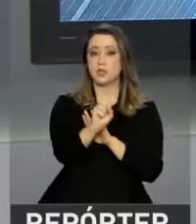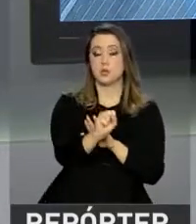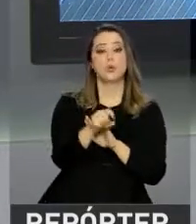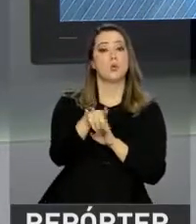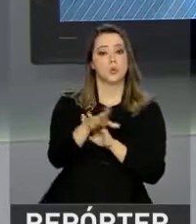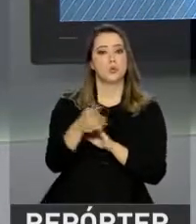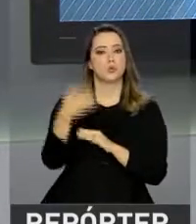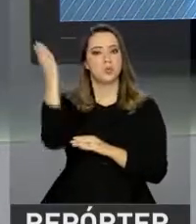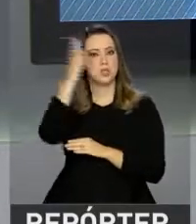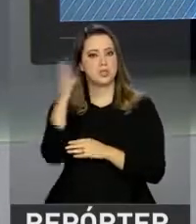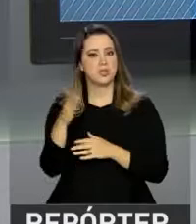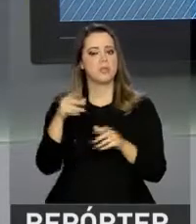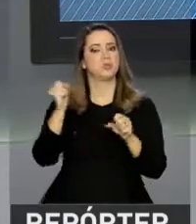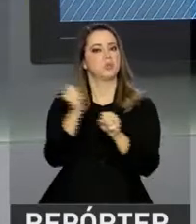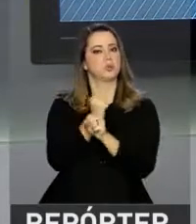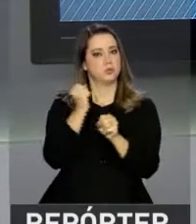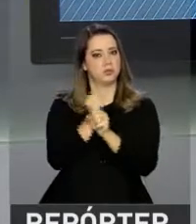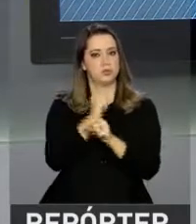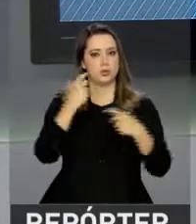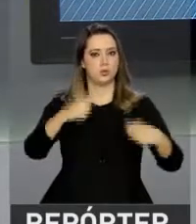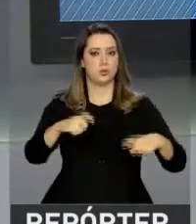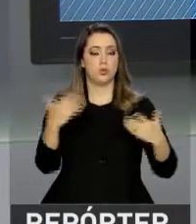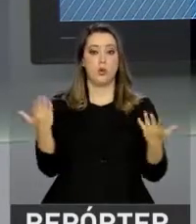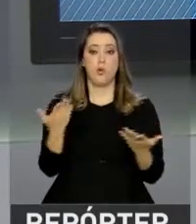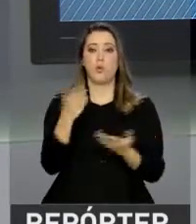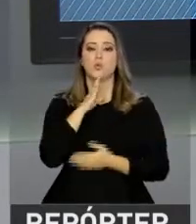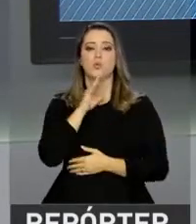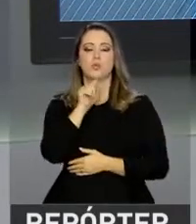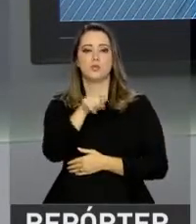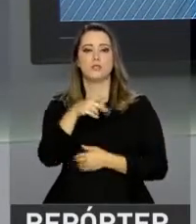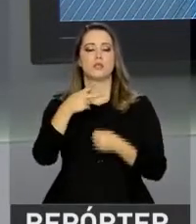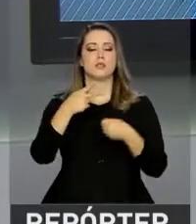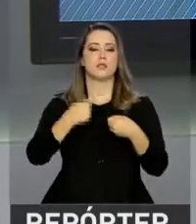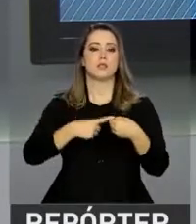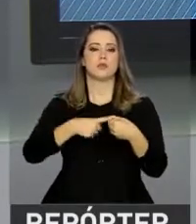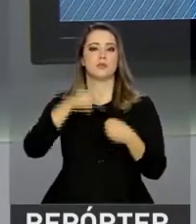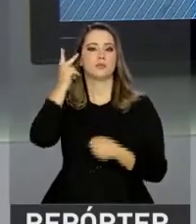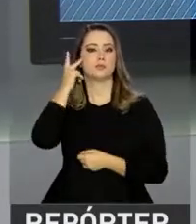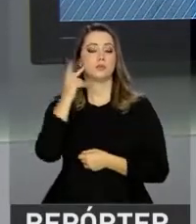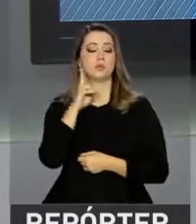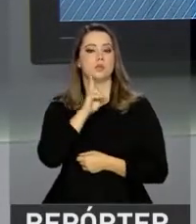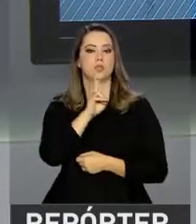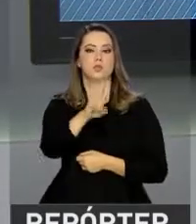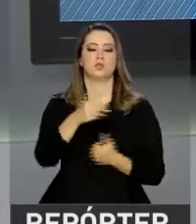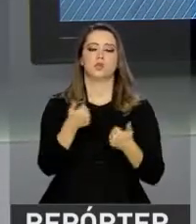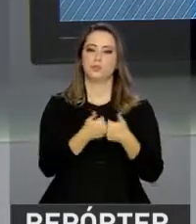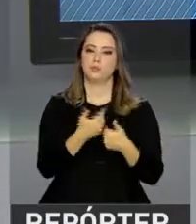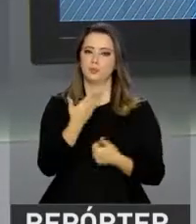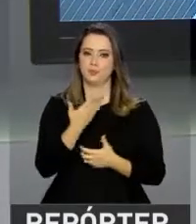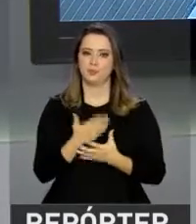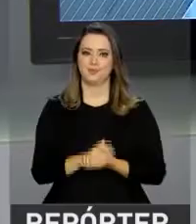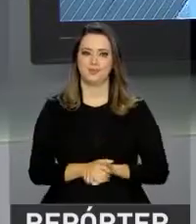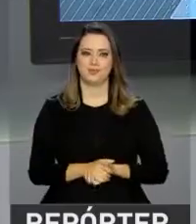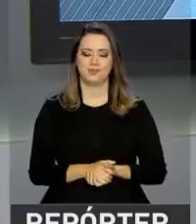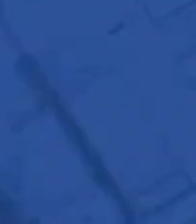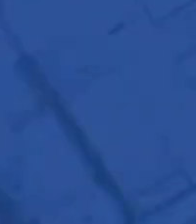presidente michel temer conheceu os sírios hoje em campinas ea nossa repórter luana karen acompanhou